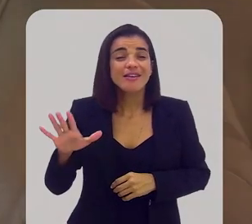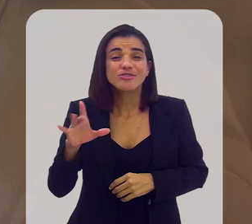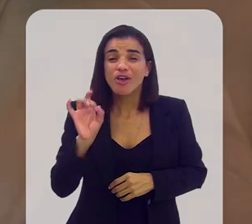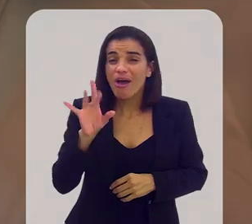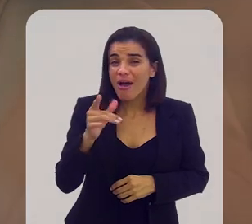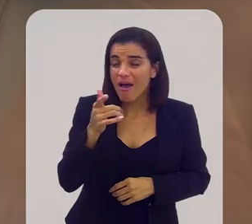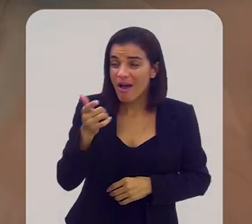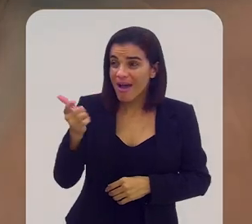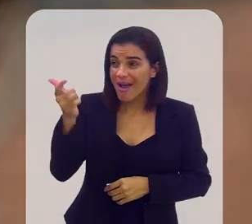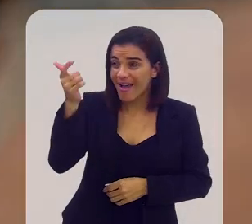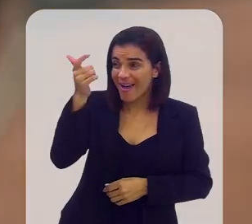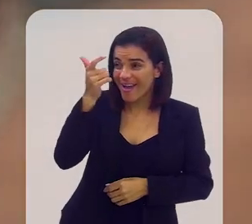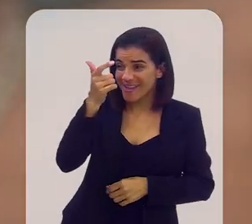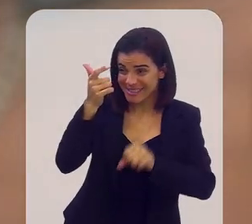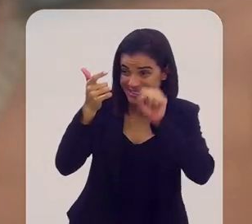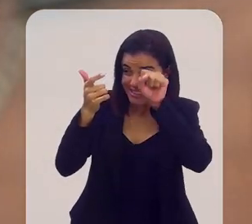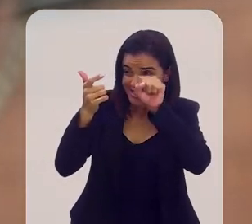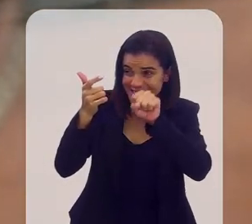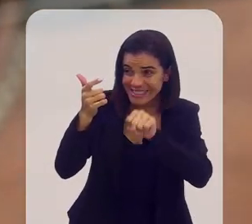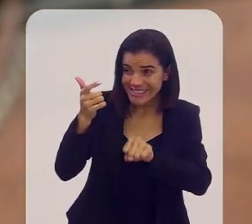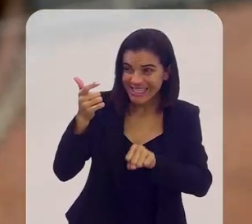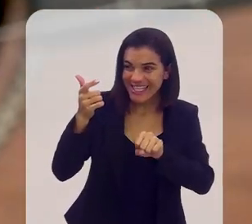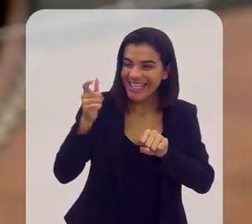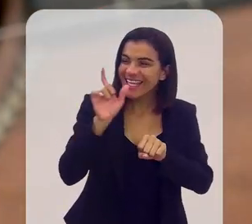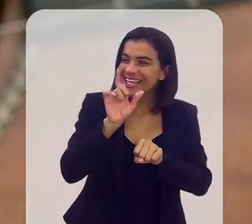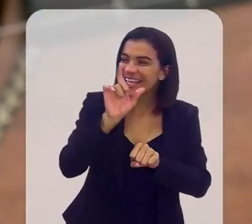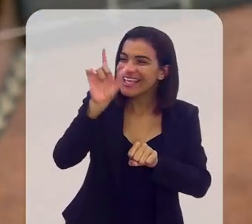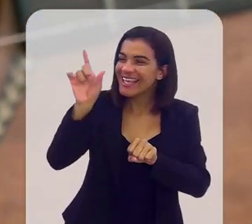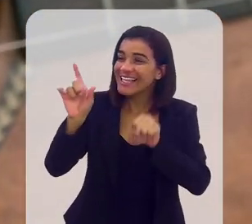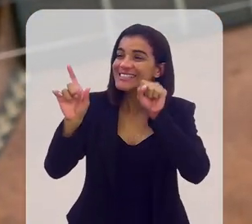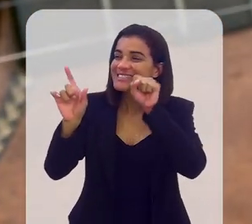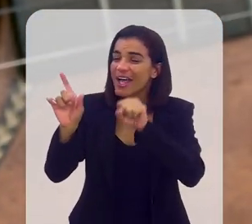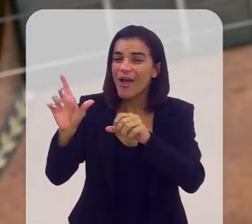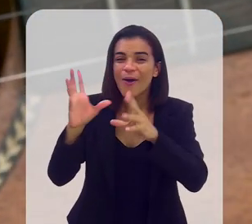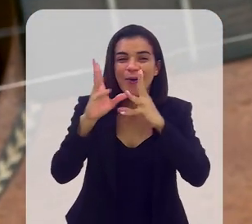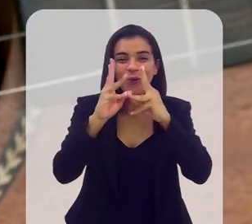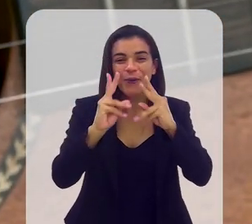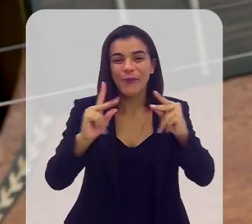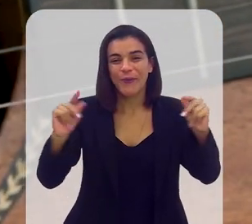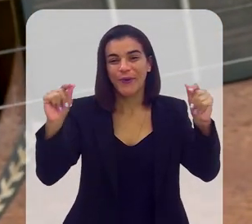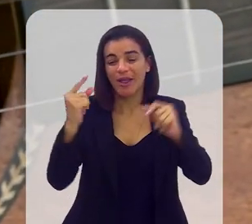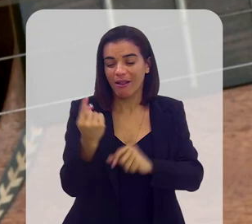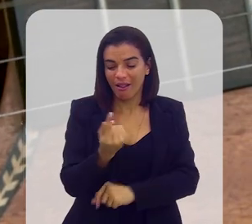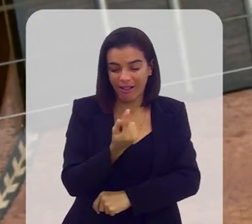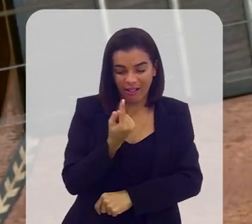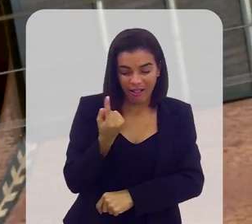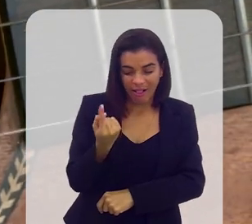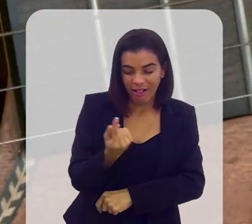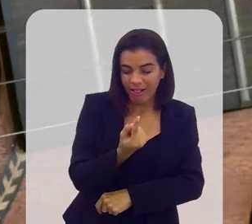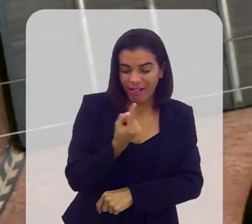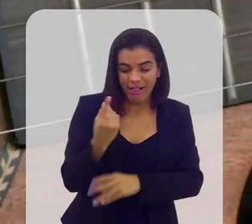Bastou dizer que sim pra escapar da solidão.